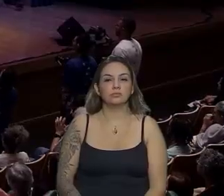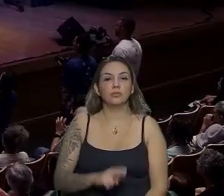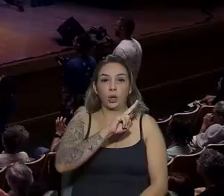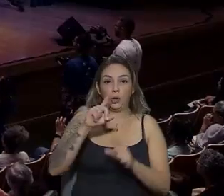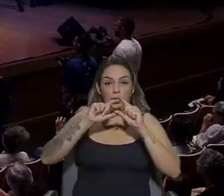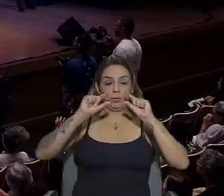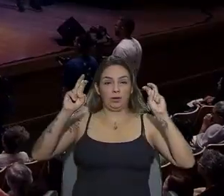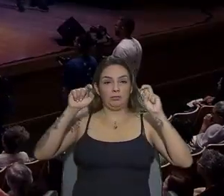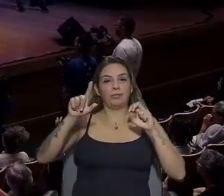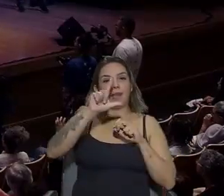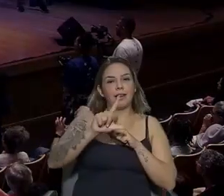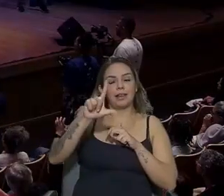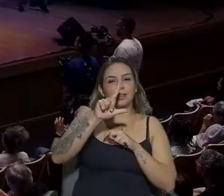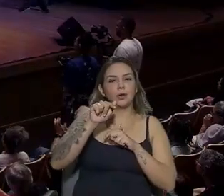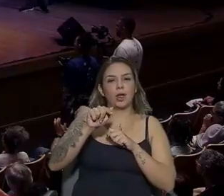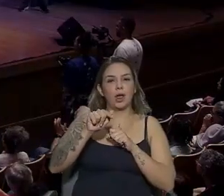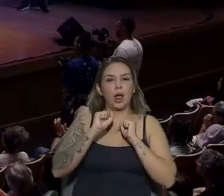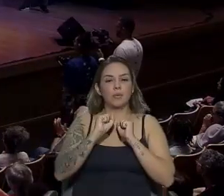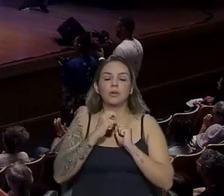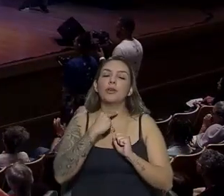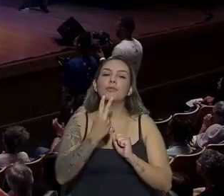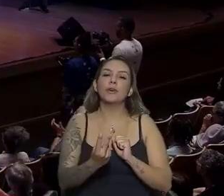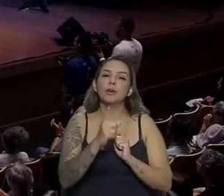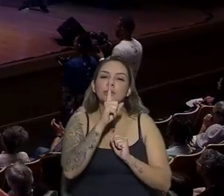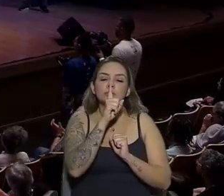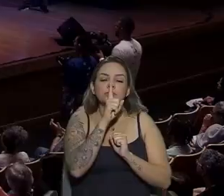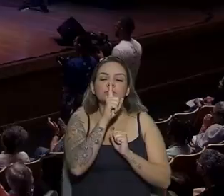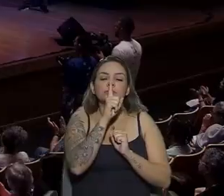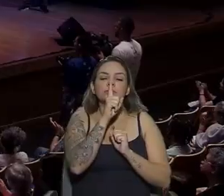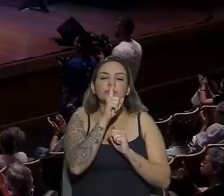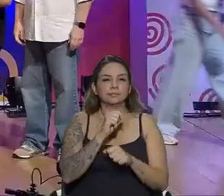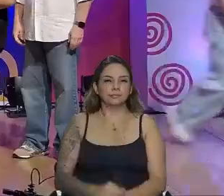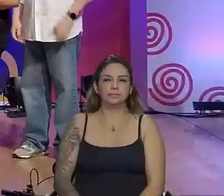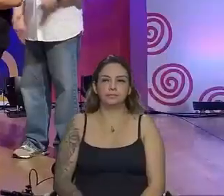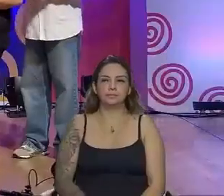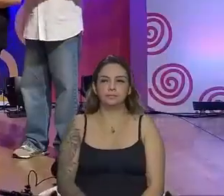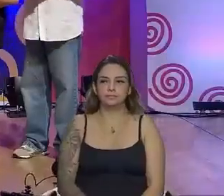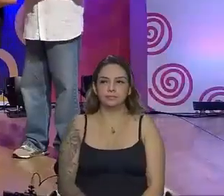E o título da redação dele é Literatura, Poder e Voz aos Silenciados.